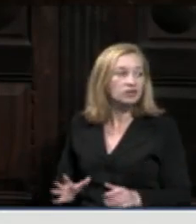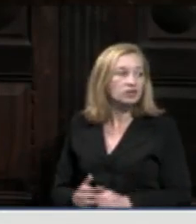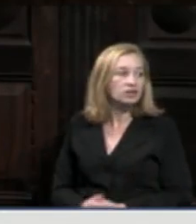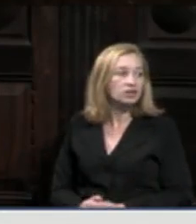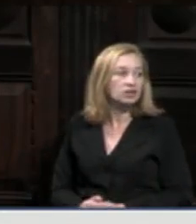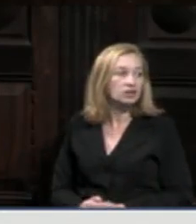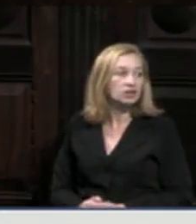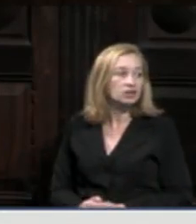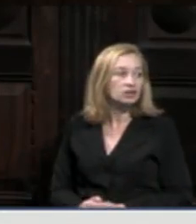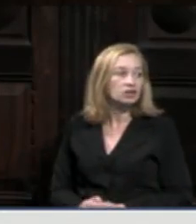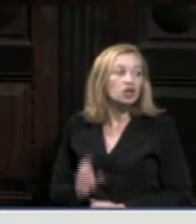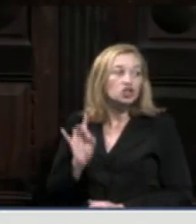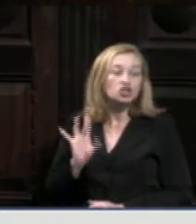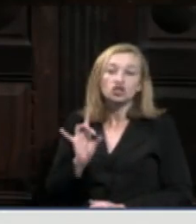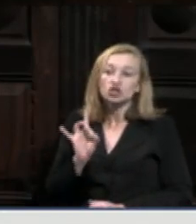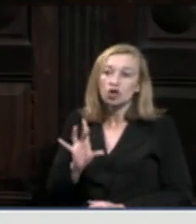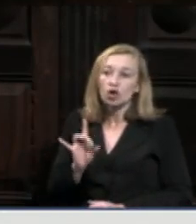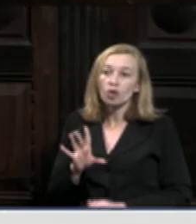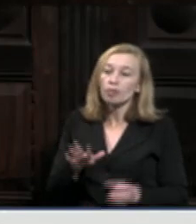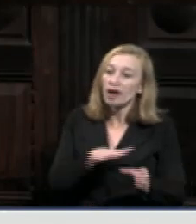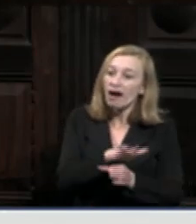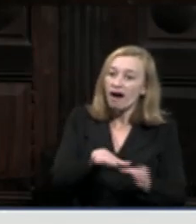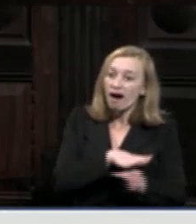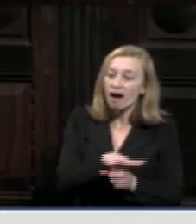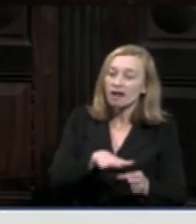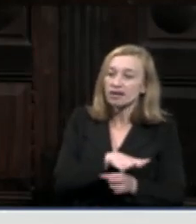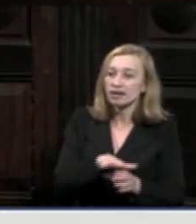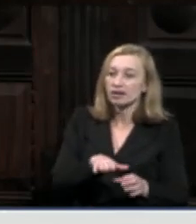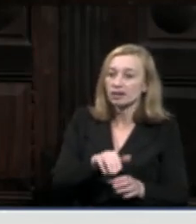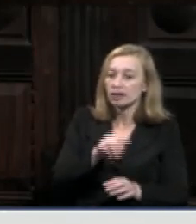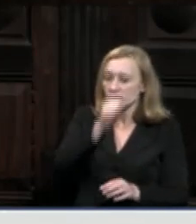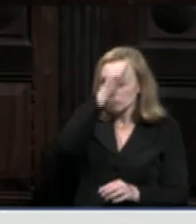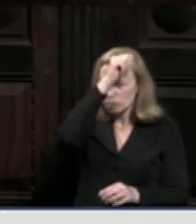exclusivamente para a educação pública.